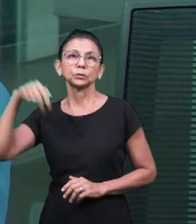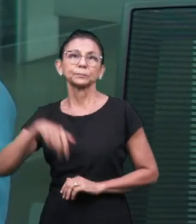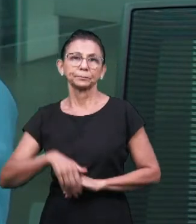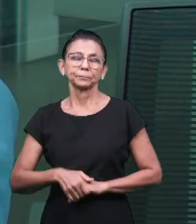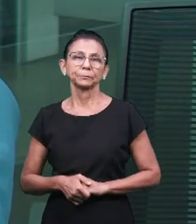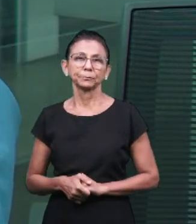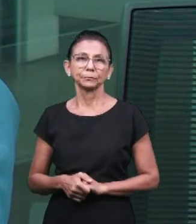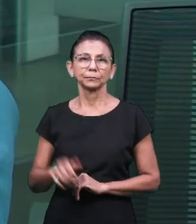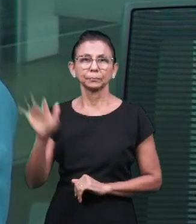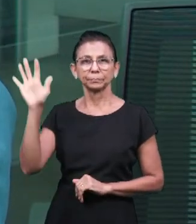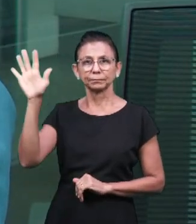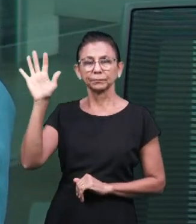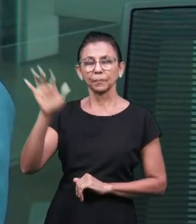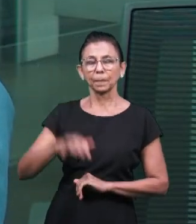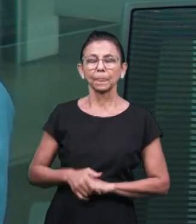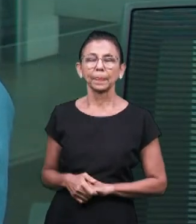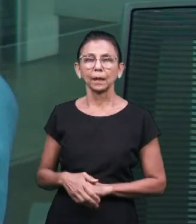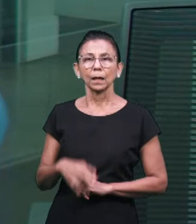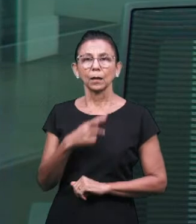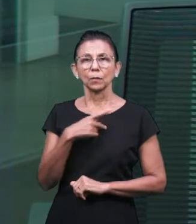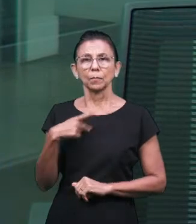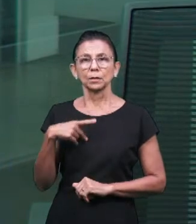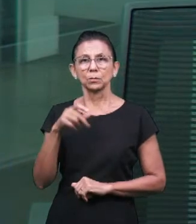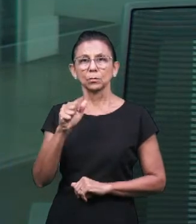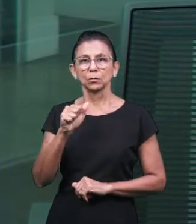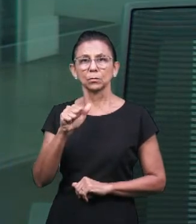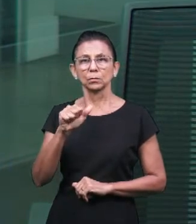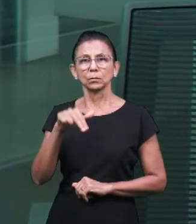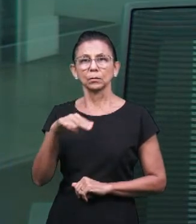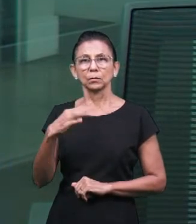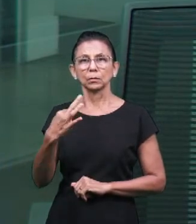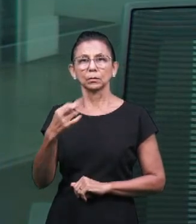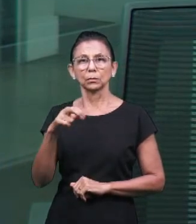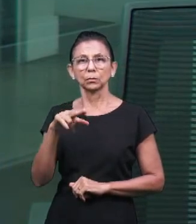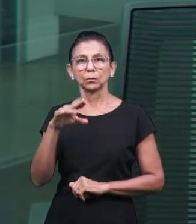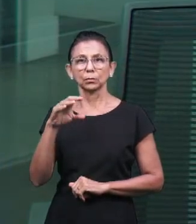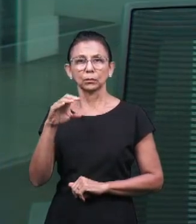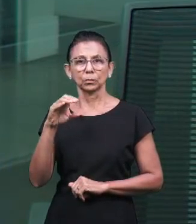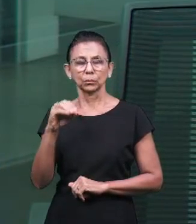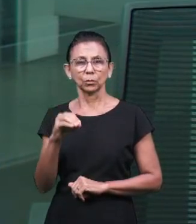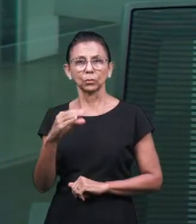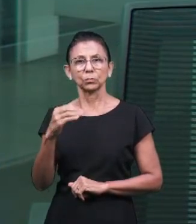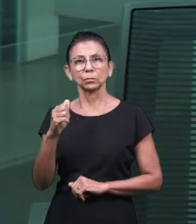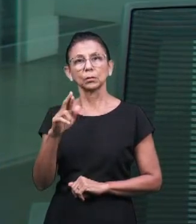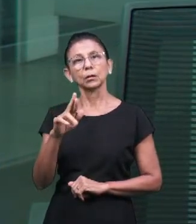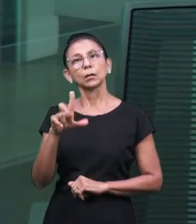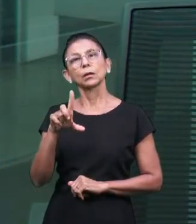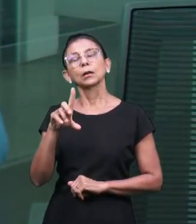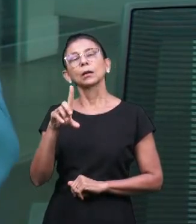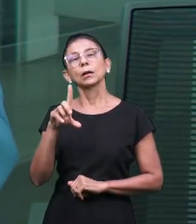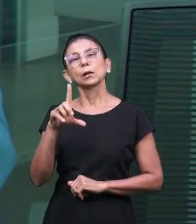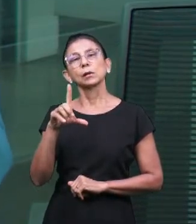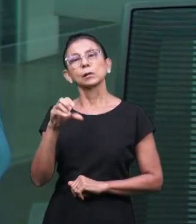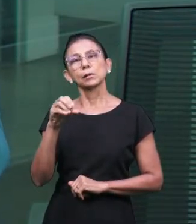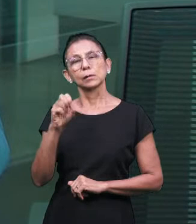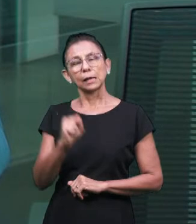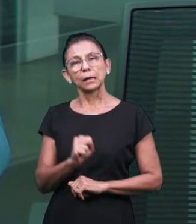comandado mais pelo pastor Antônio Carlos de Oliveira, criou também um grupo parecido com o nosso, para cuidar do